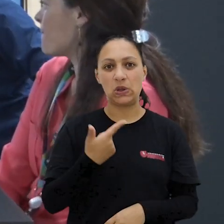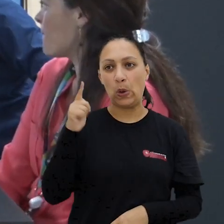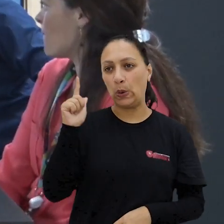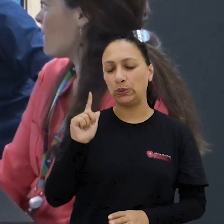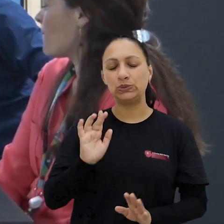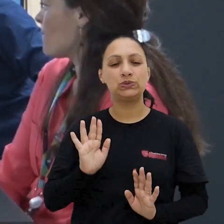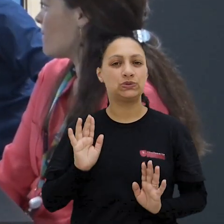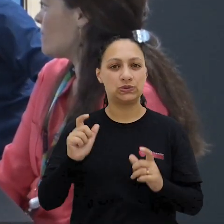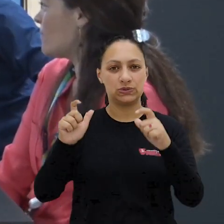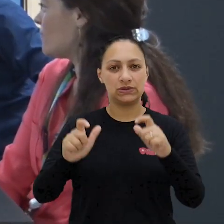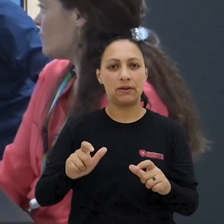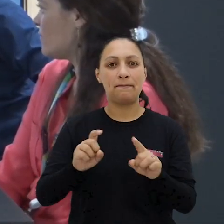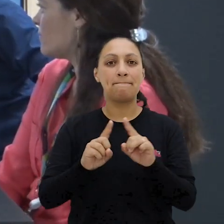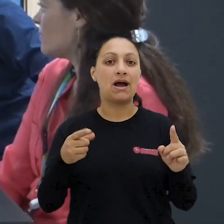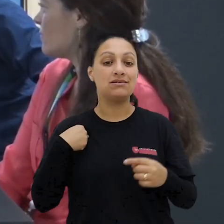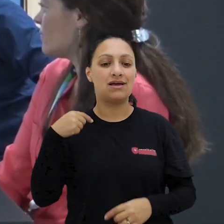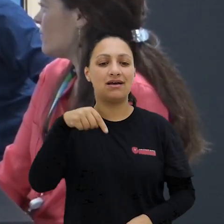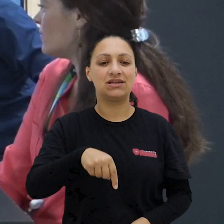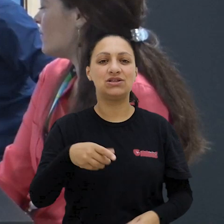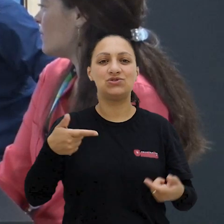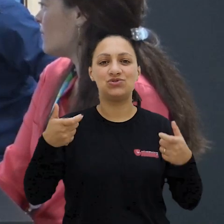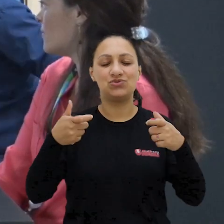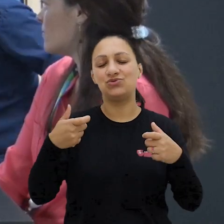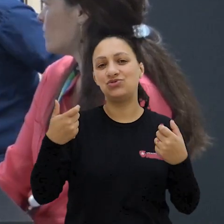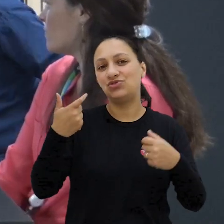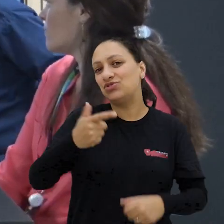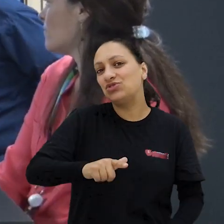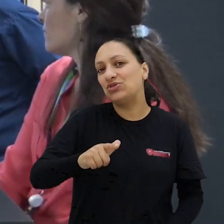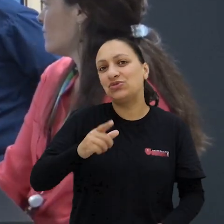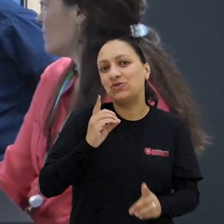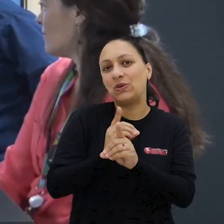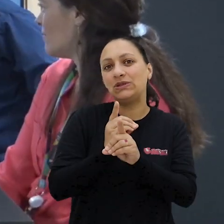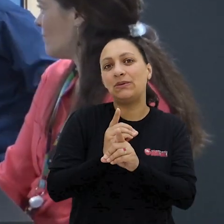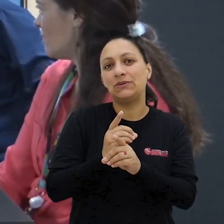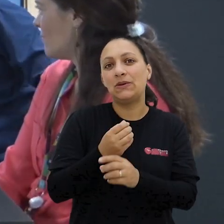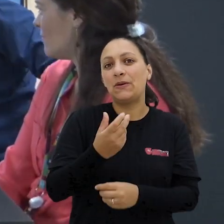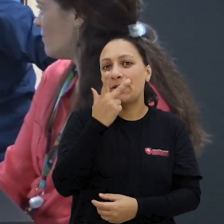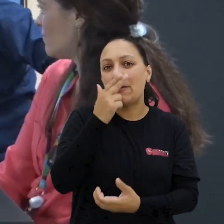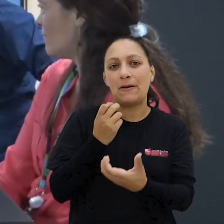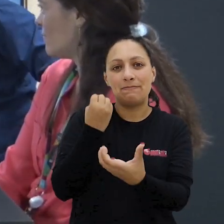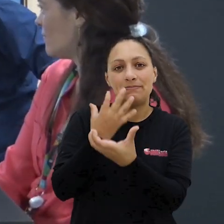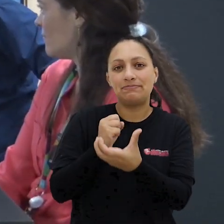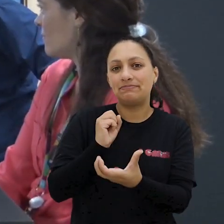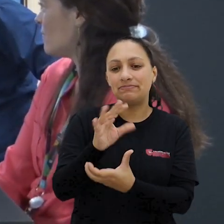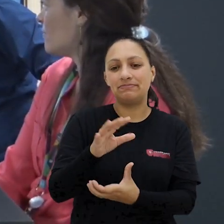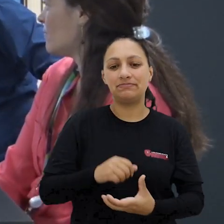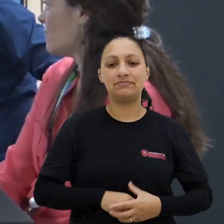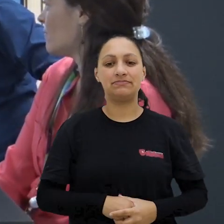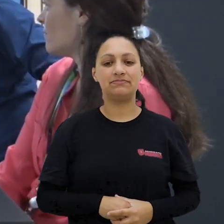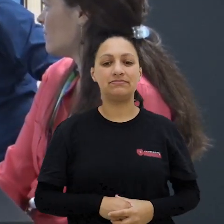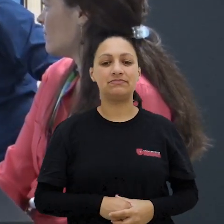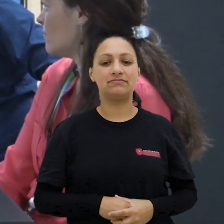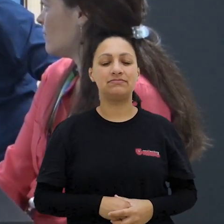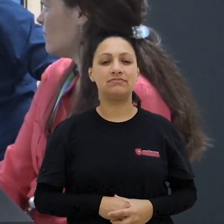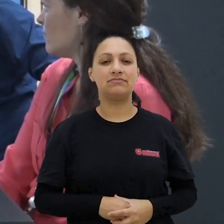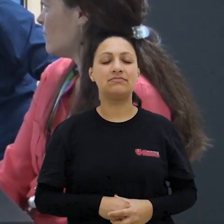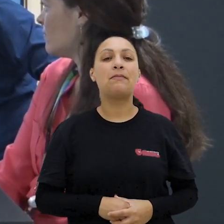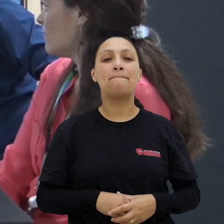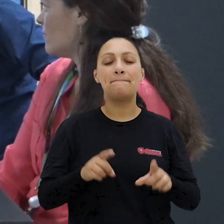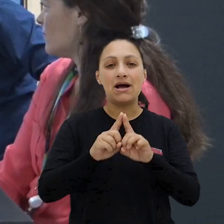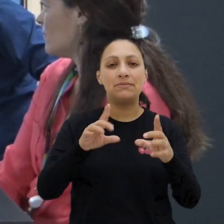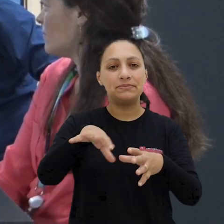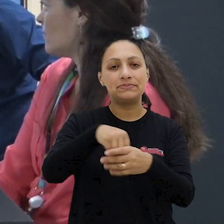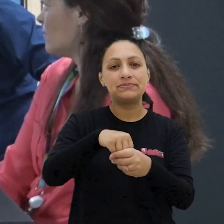outros distintas, né? Estamos aqui na mesa do podcast, falando, né? Isso que é o legal, acho que isso que é o mágico também